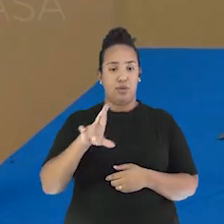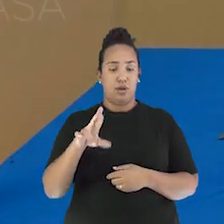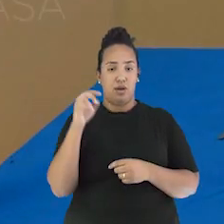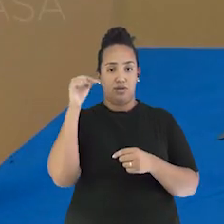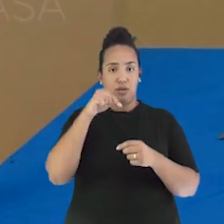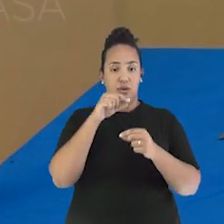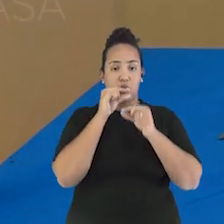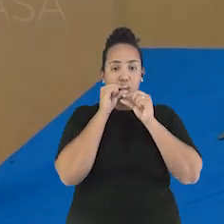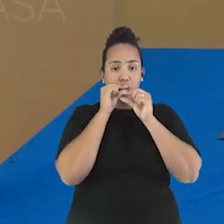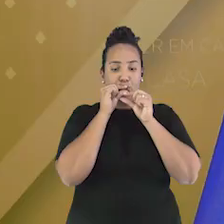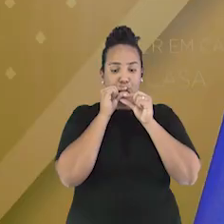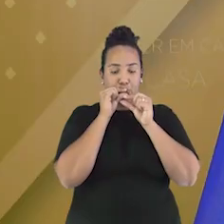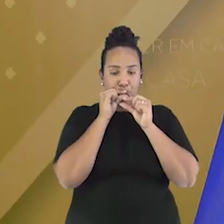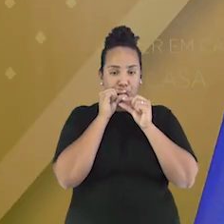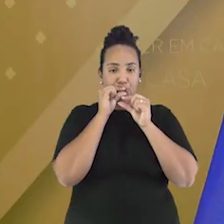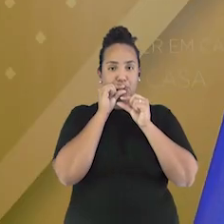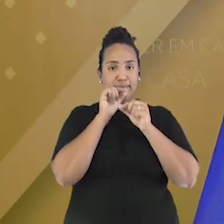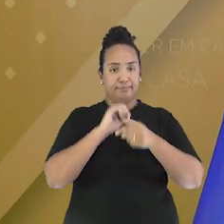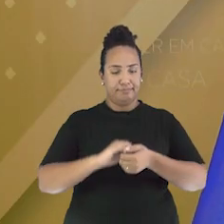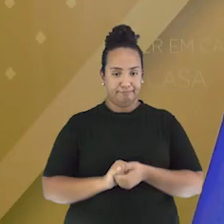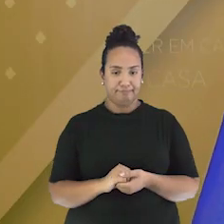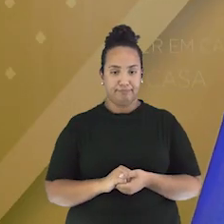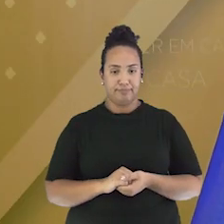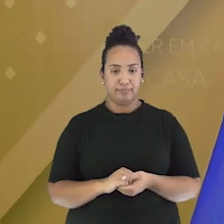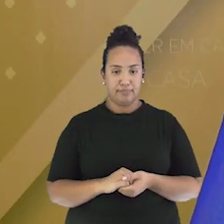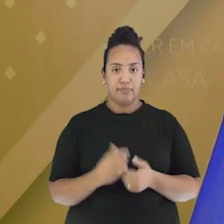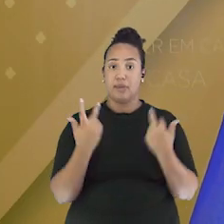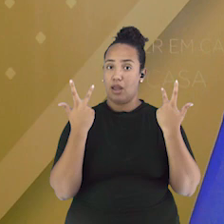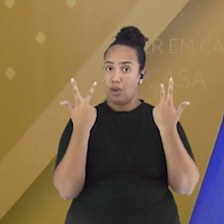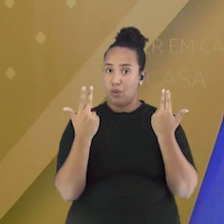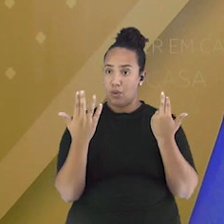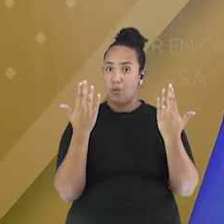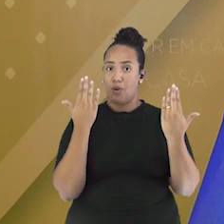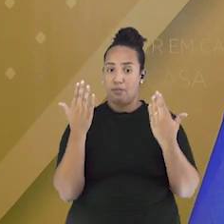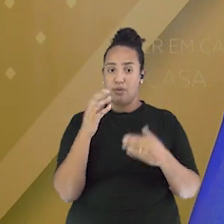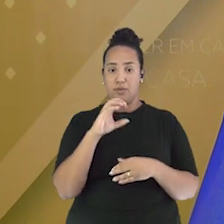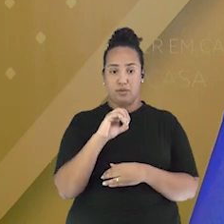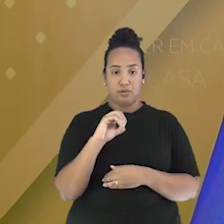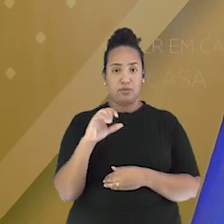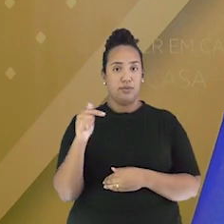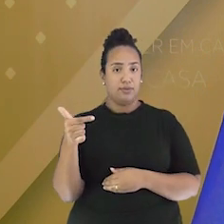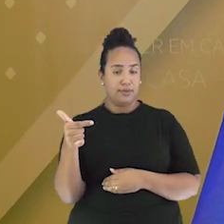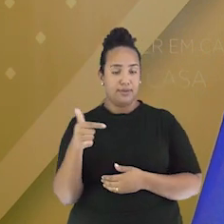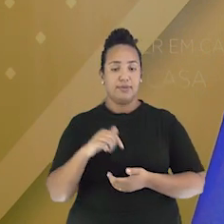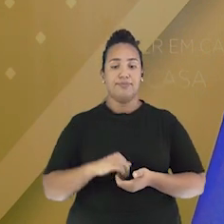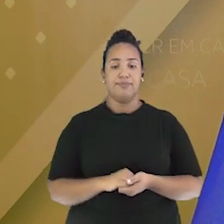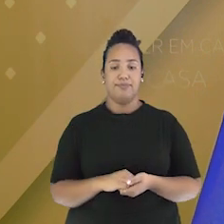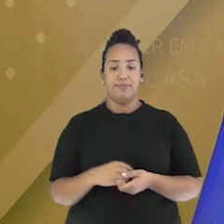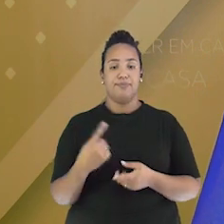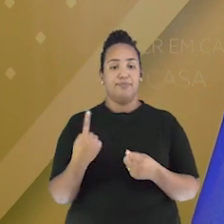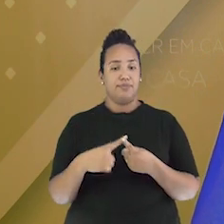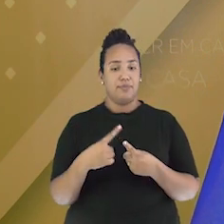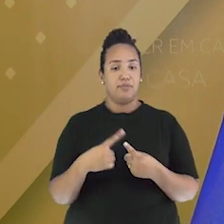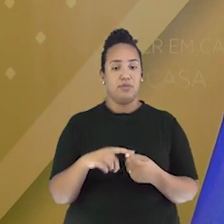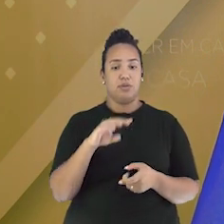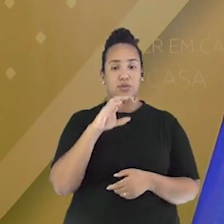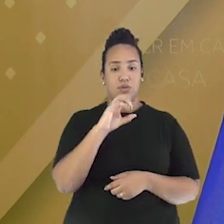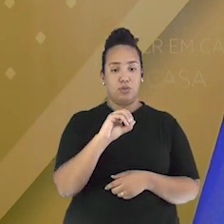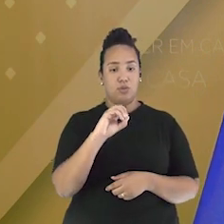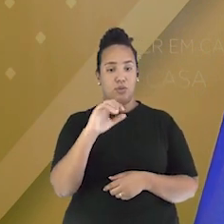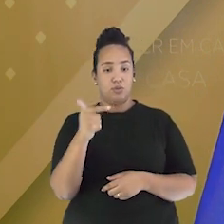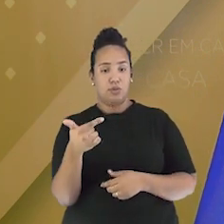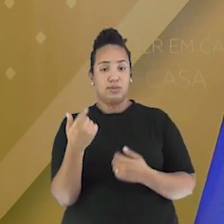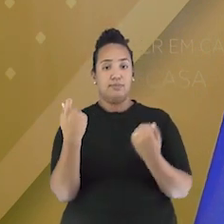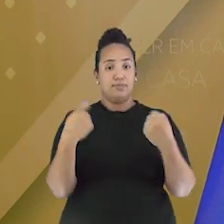vem por aqui. Ah, é o oxigênio que a gente pega do ar, Isso. né? Exemplo. Porque o oxigênio, ele tem que ir